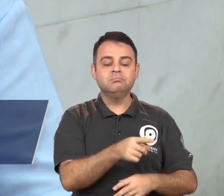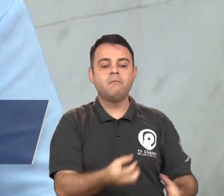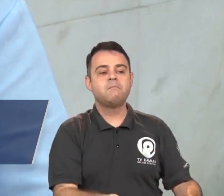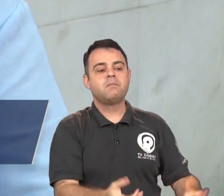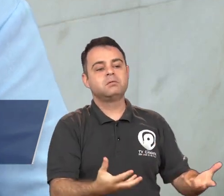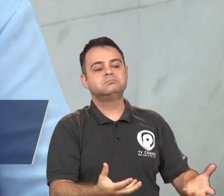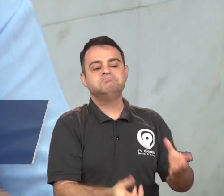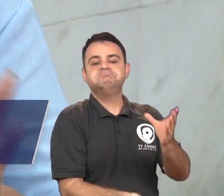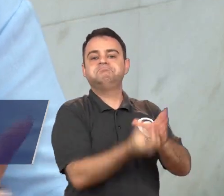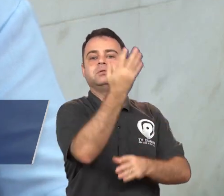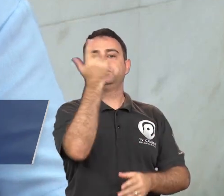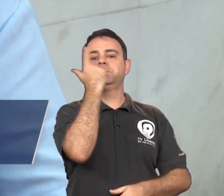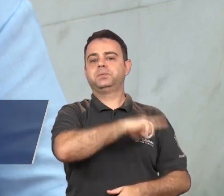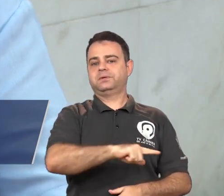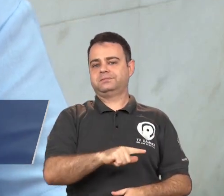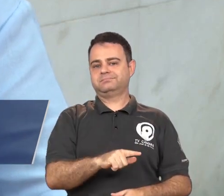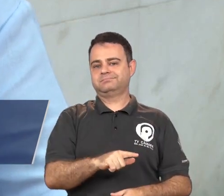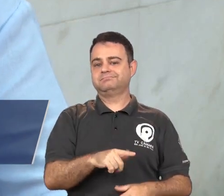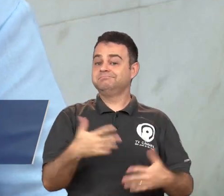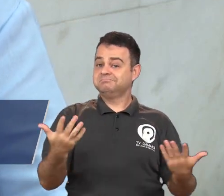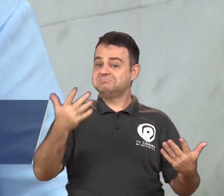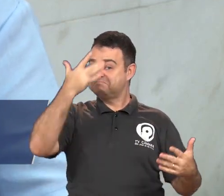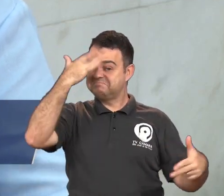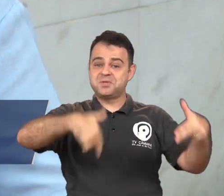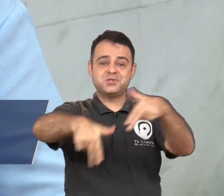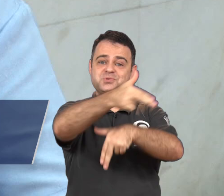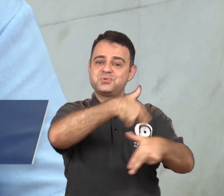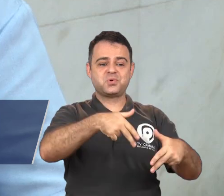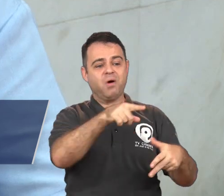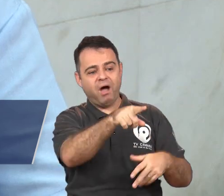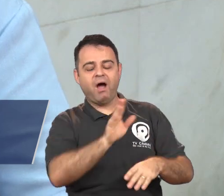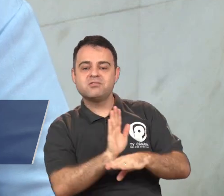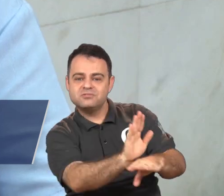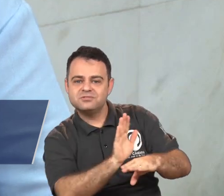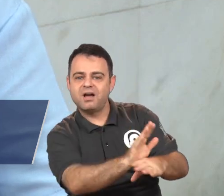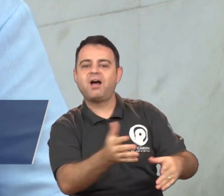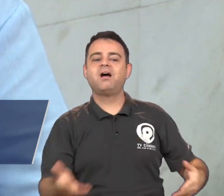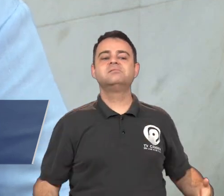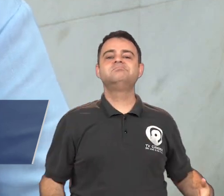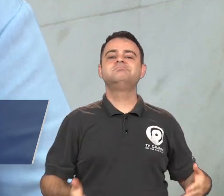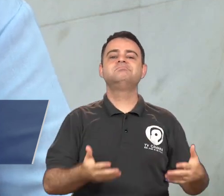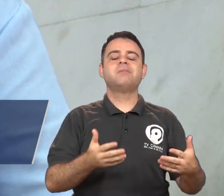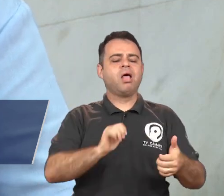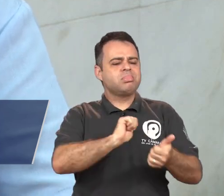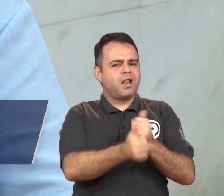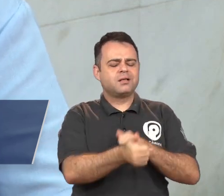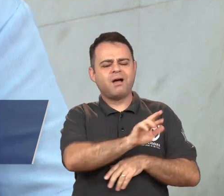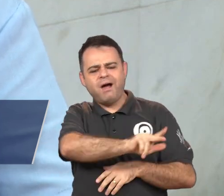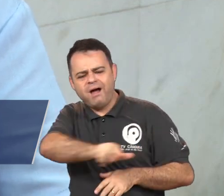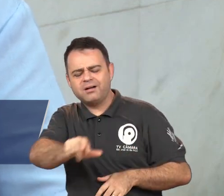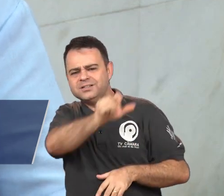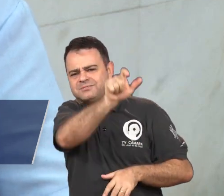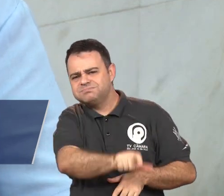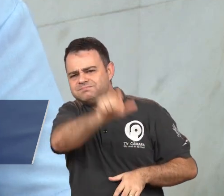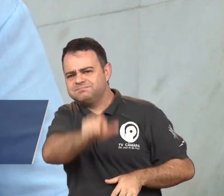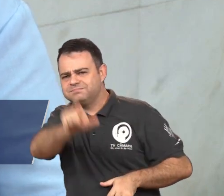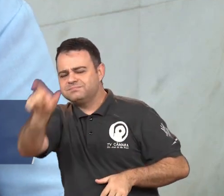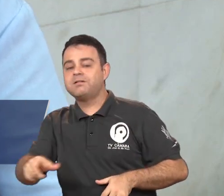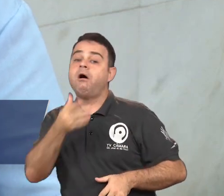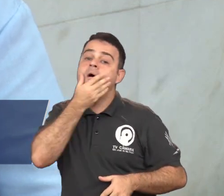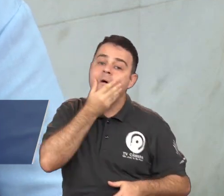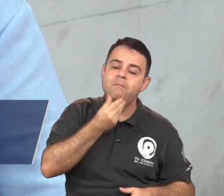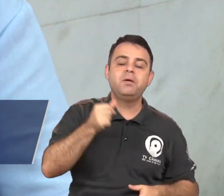realizado devido às pessoas que acompanham, ao time que acompanha. Você vê, são vários atletas, são as